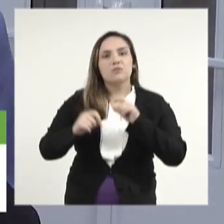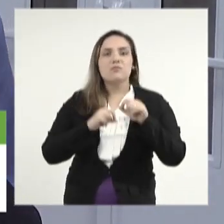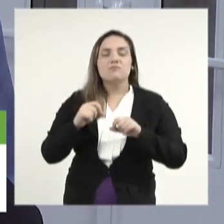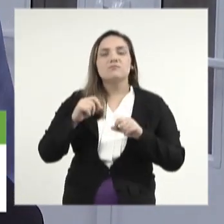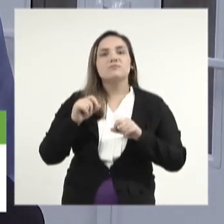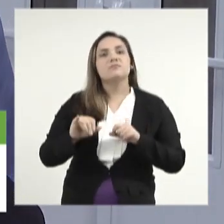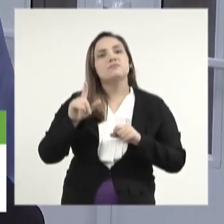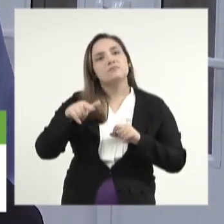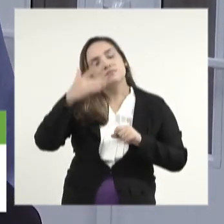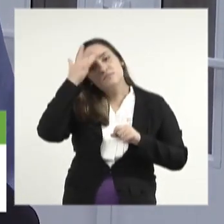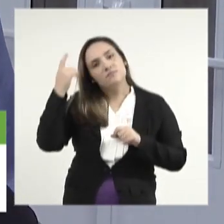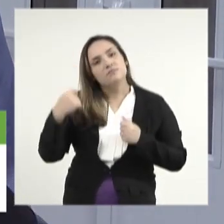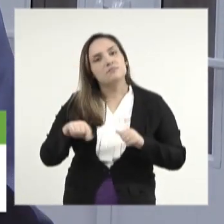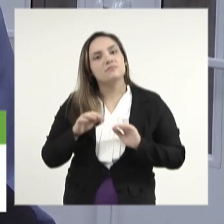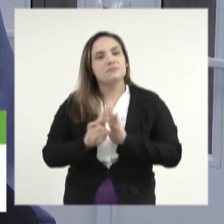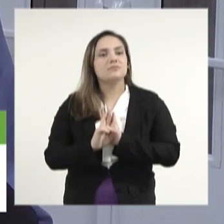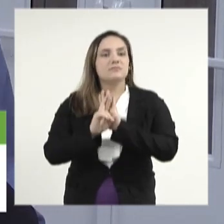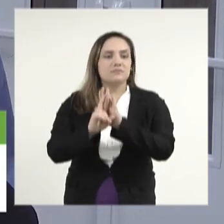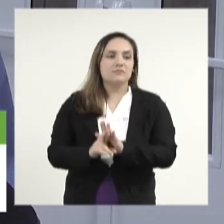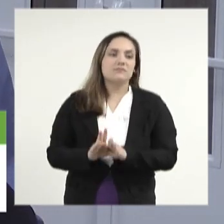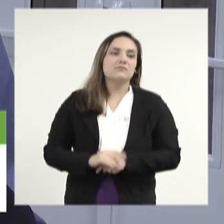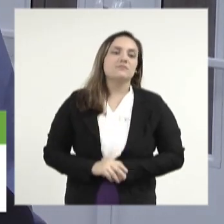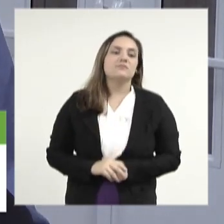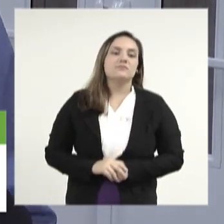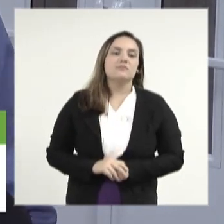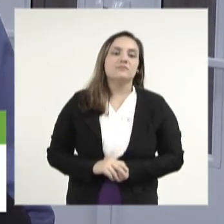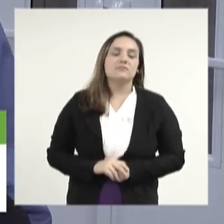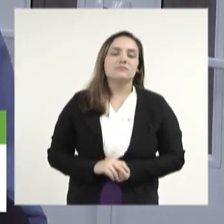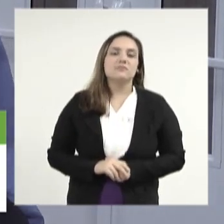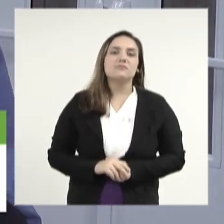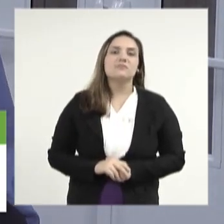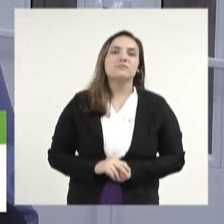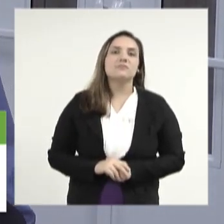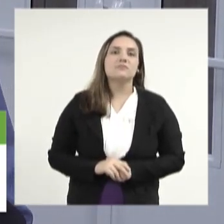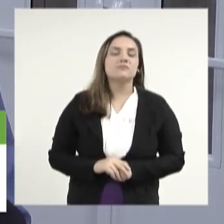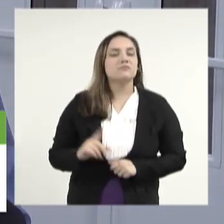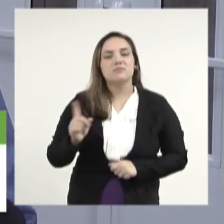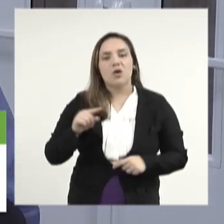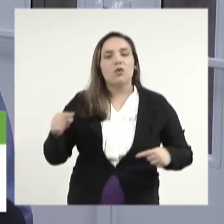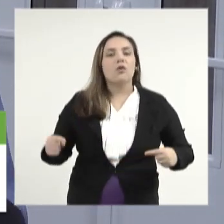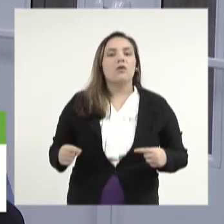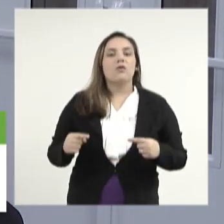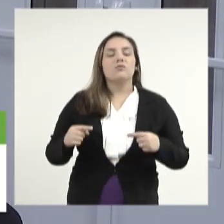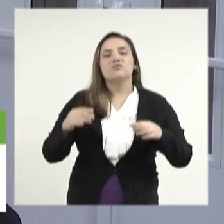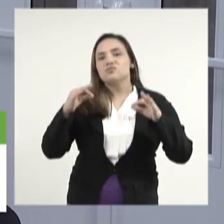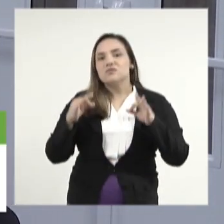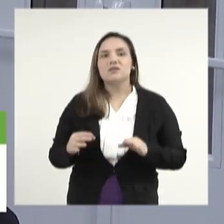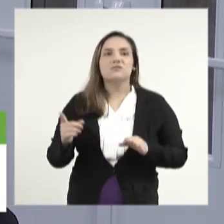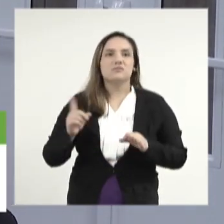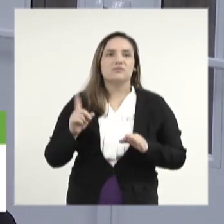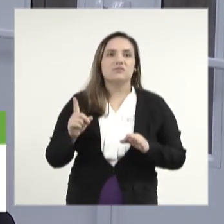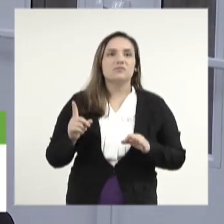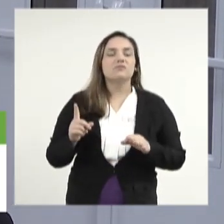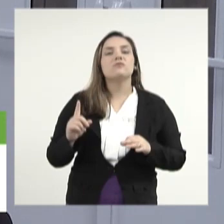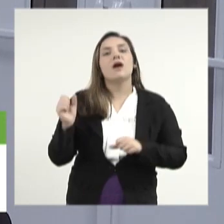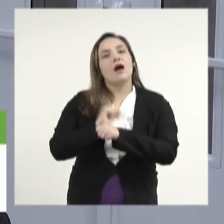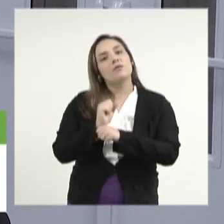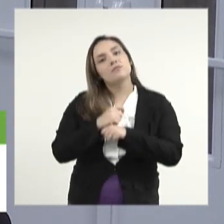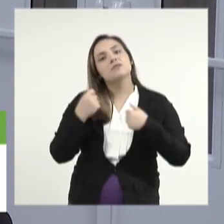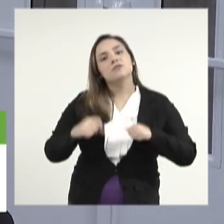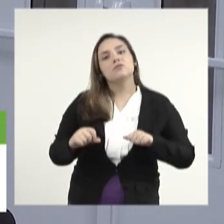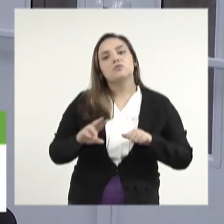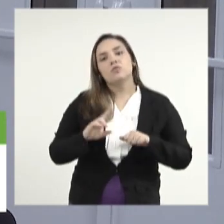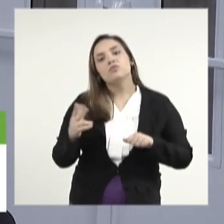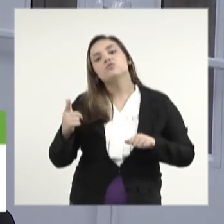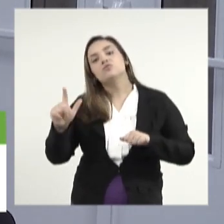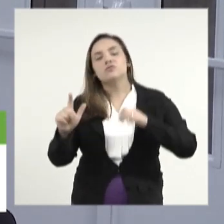pessoas dependem de representantes, e muitas vezes de representantes, não seria justo necessitar que o veículo estivesse em nome da pessoa, porque